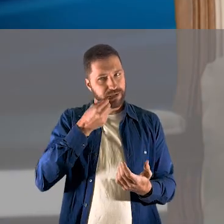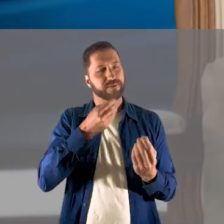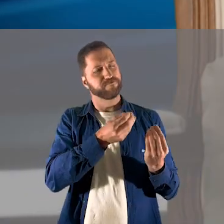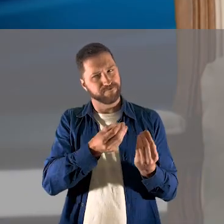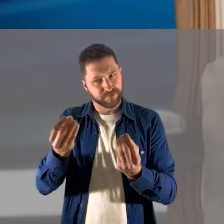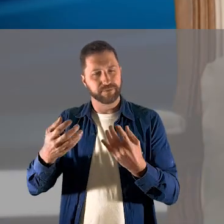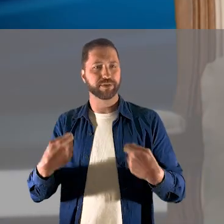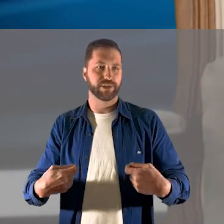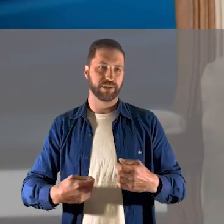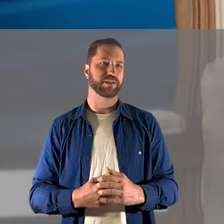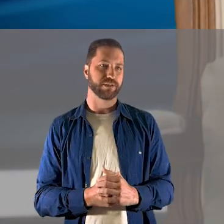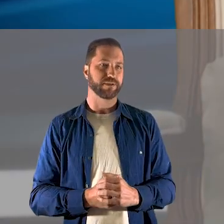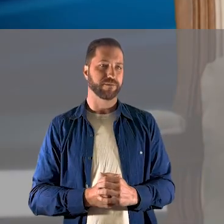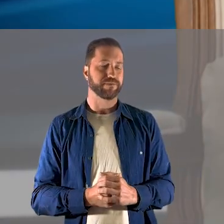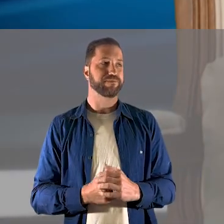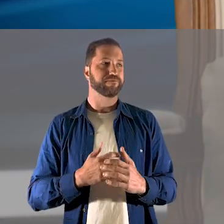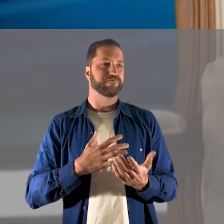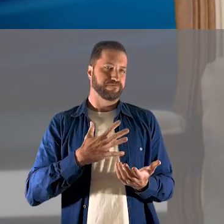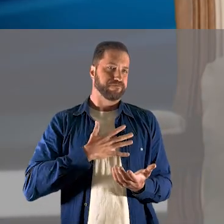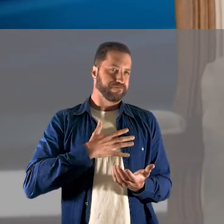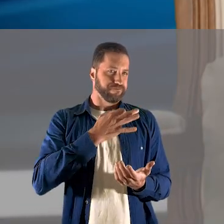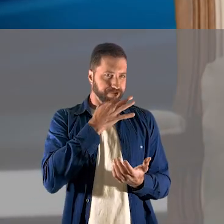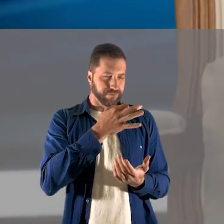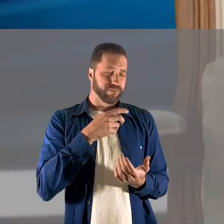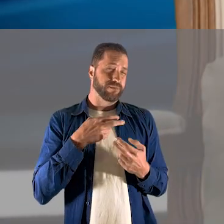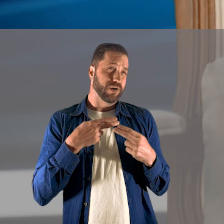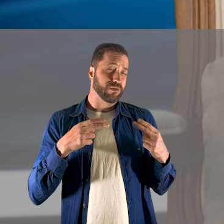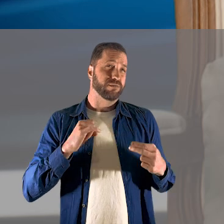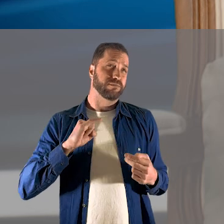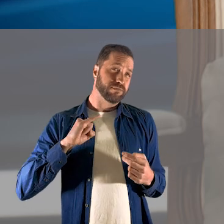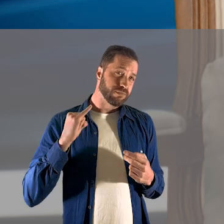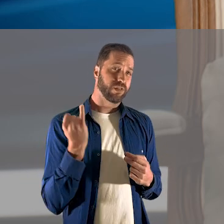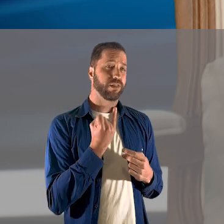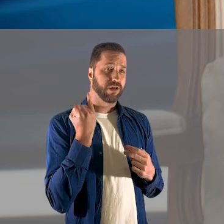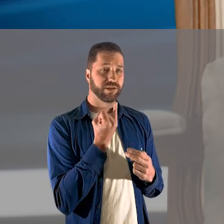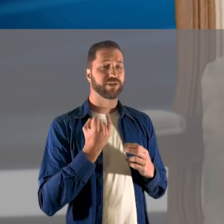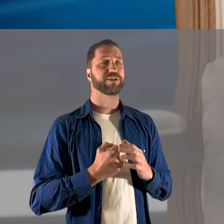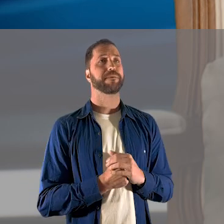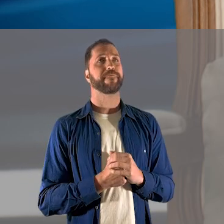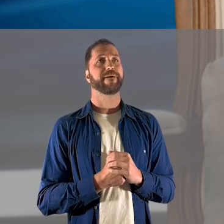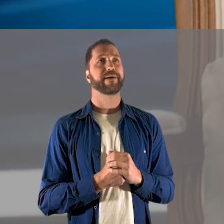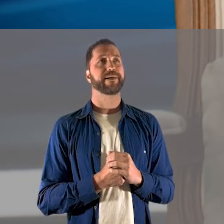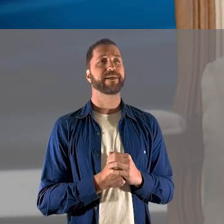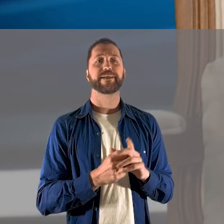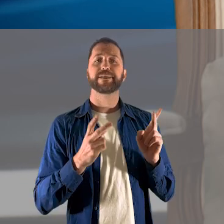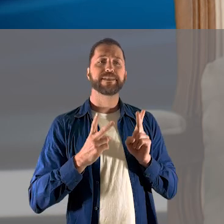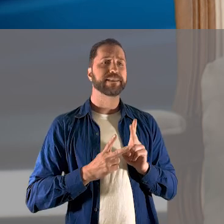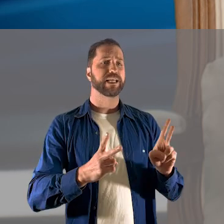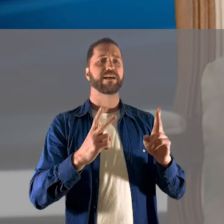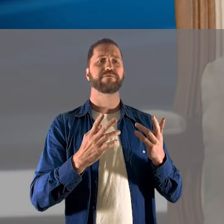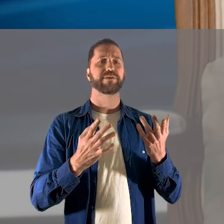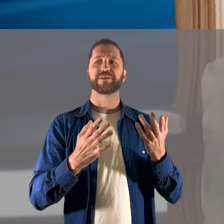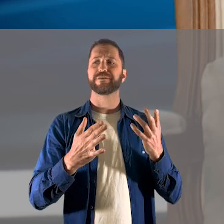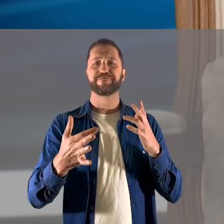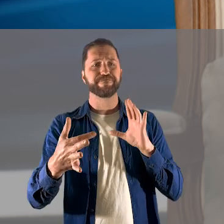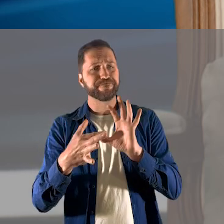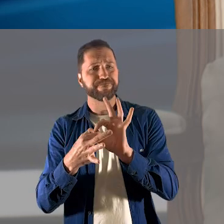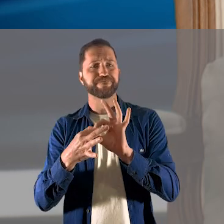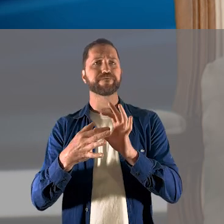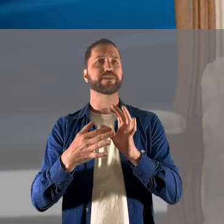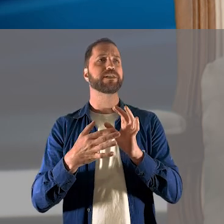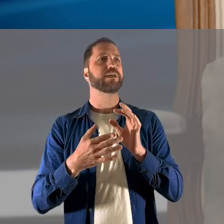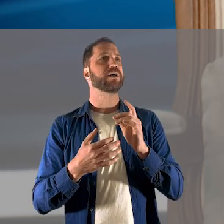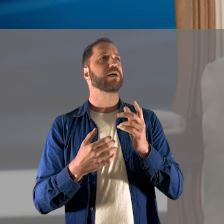que essa experiência eu acho também muito muito importante a gente tá sempre muito